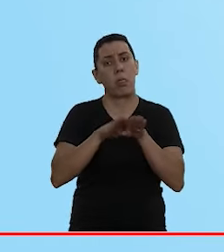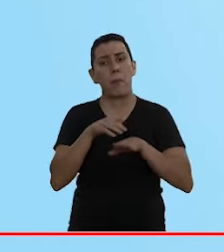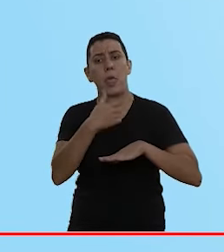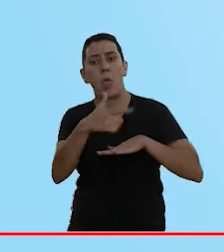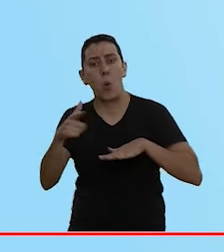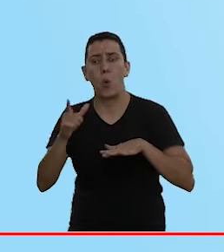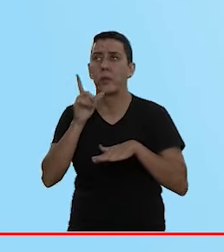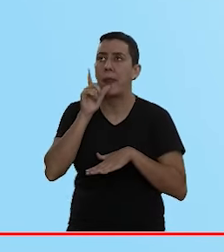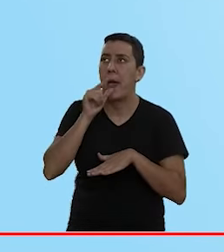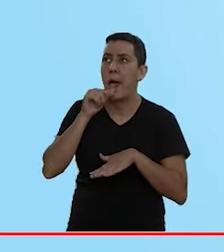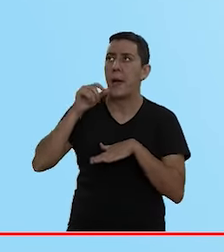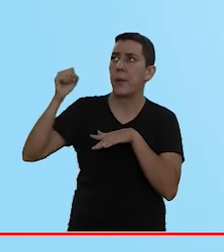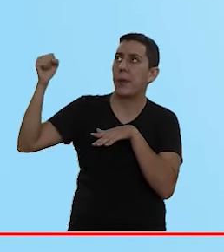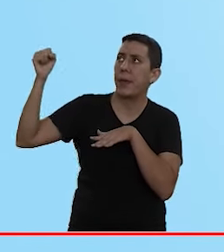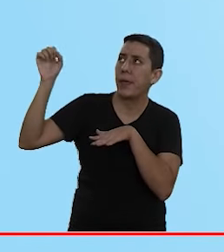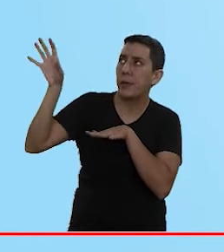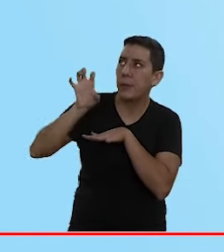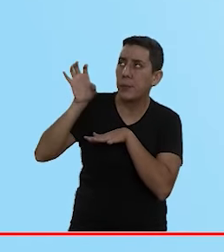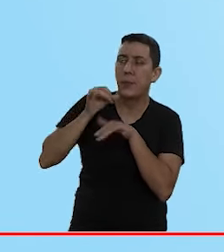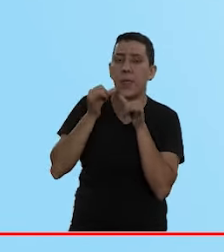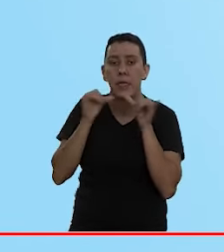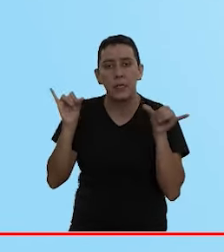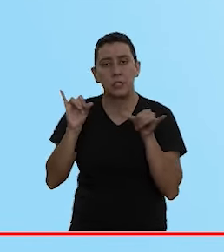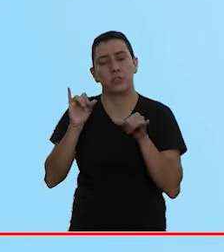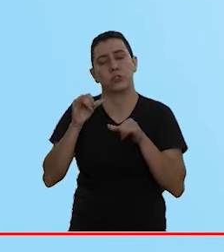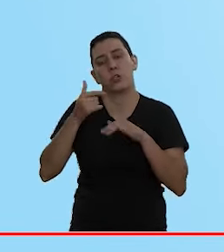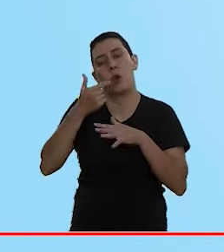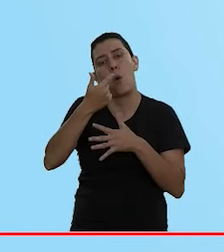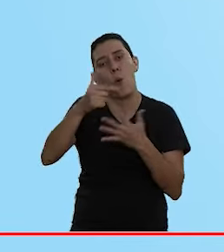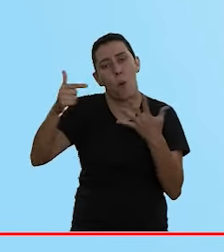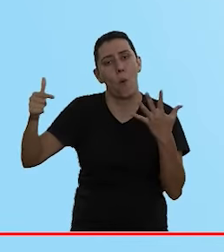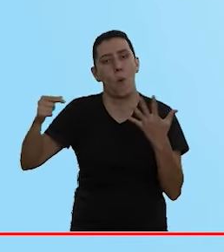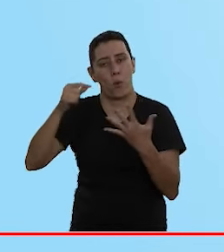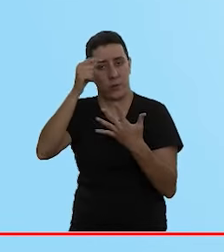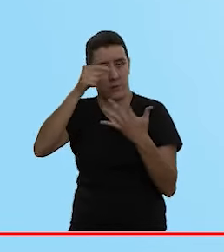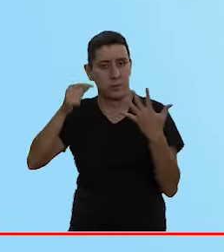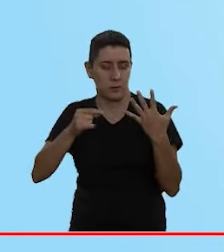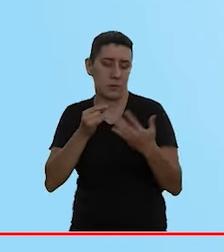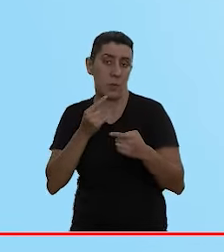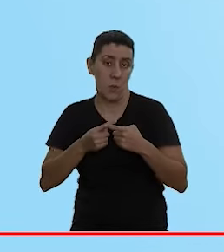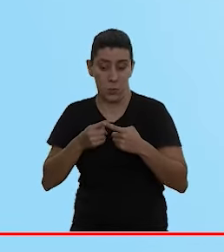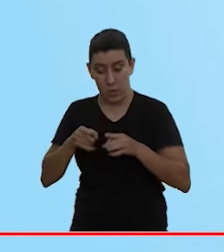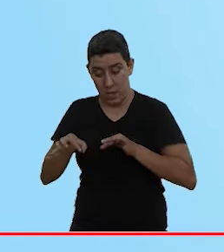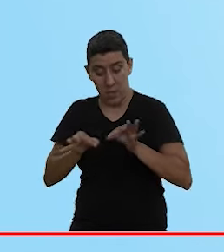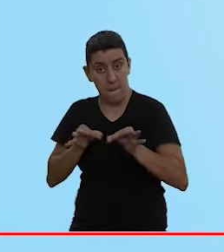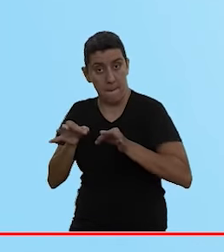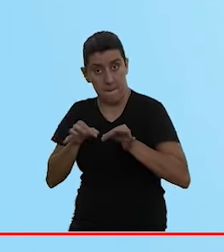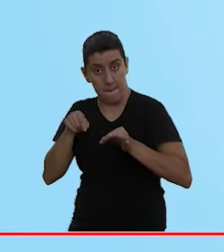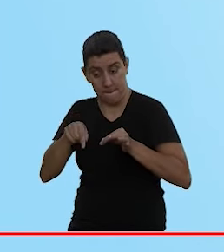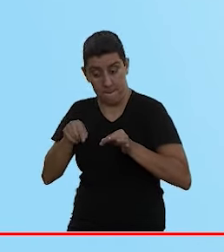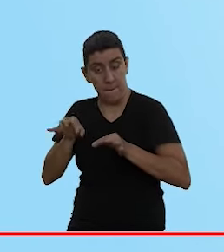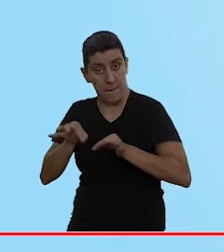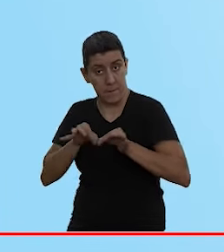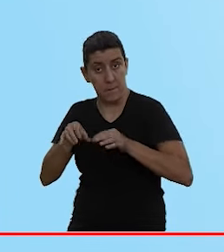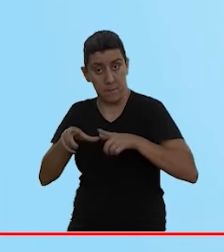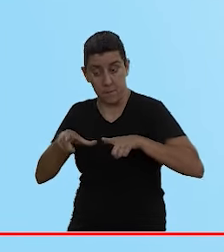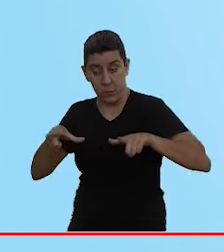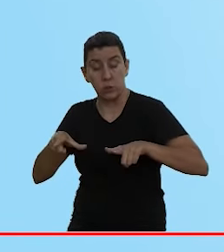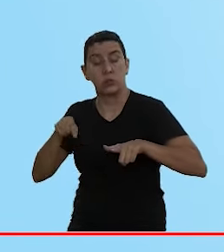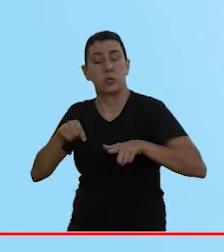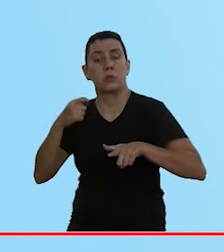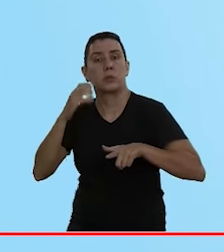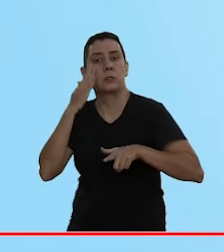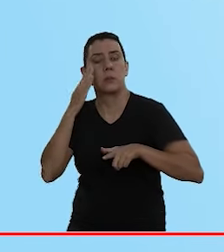de uma característica em que se a planta, a geração, a potência dela vai estar sujeita à